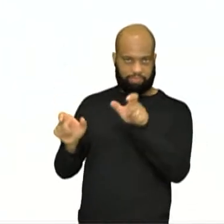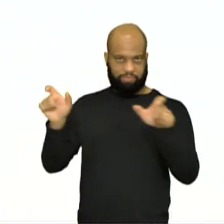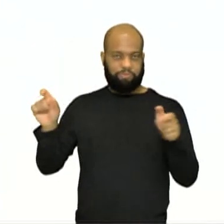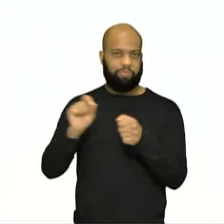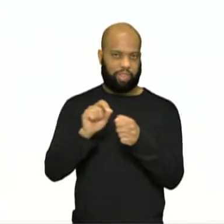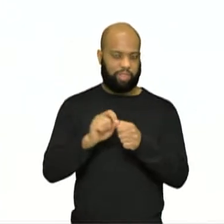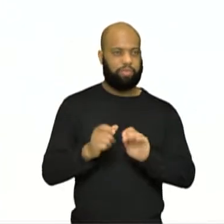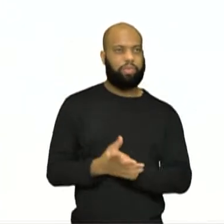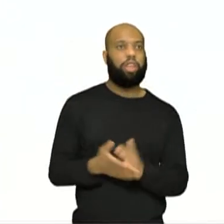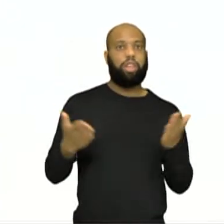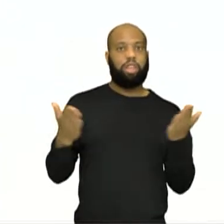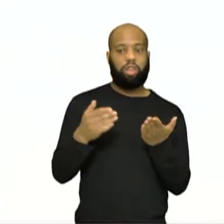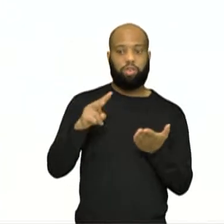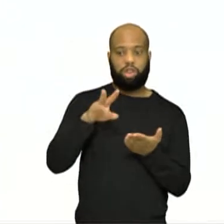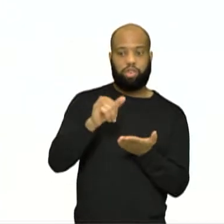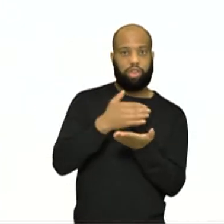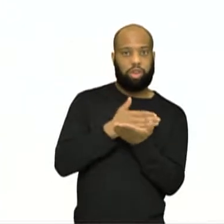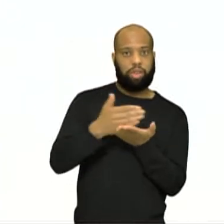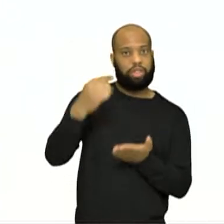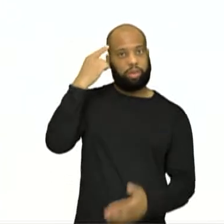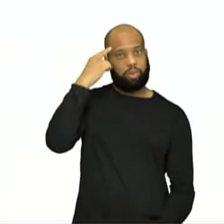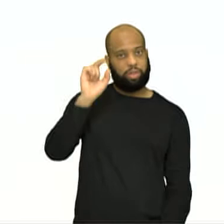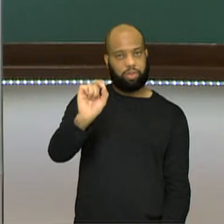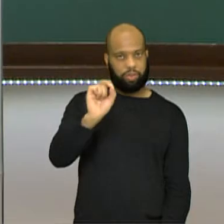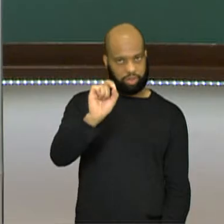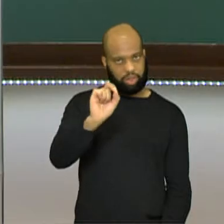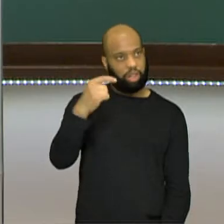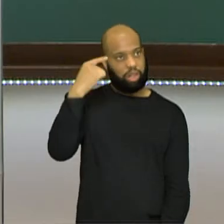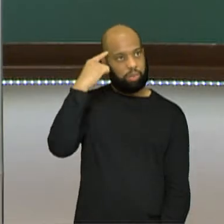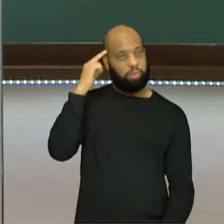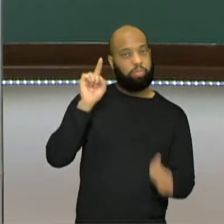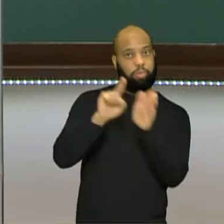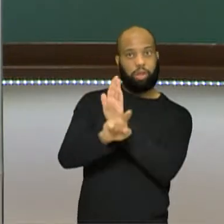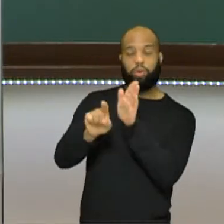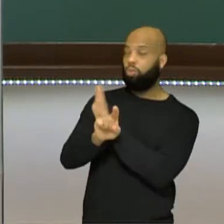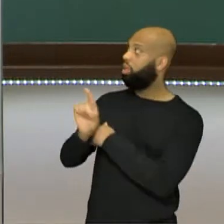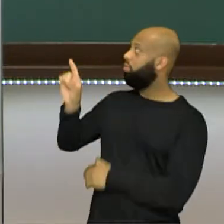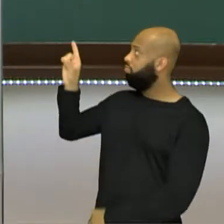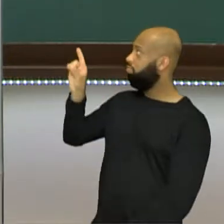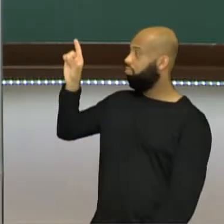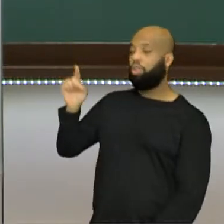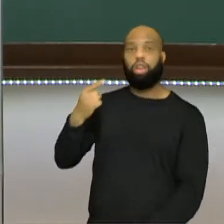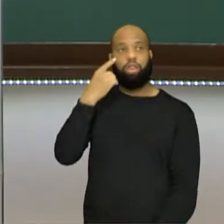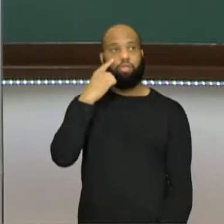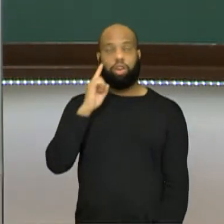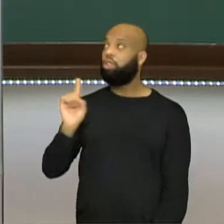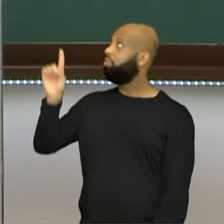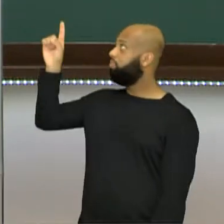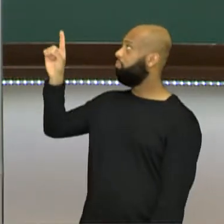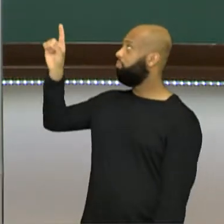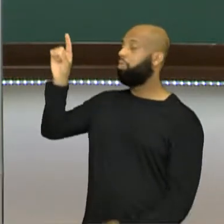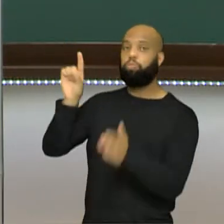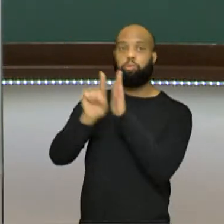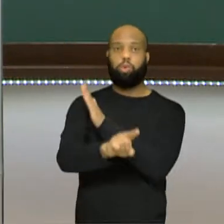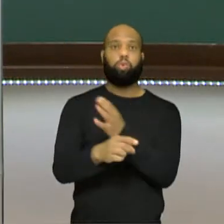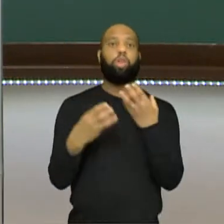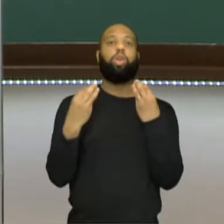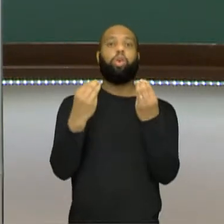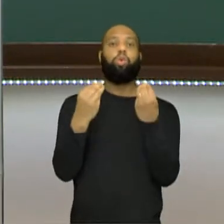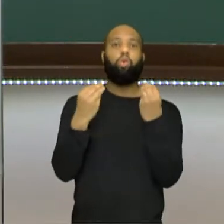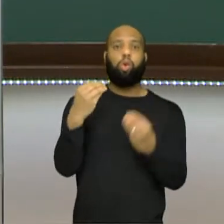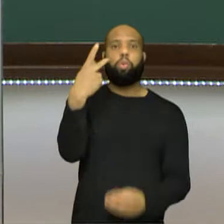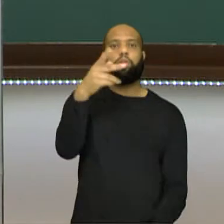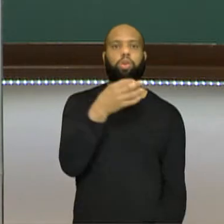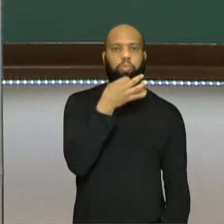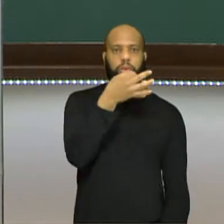vamos começar já pensando, então, essa pergunta que está aqui. Então vamos olhar para essa pergunta. Como seria para você